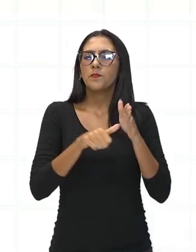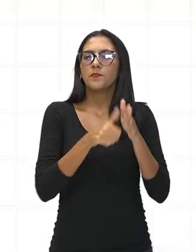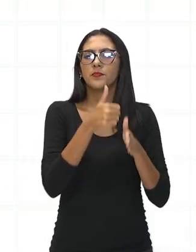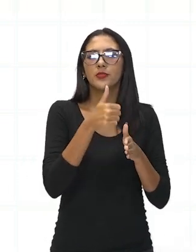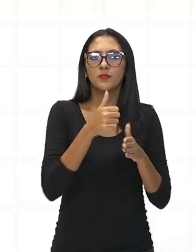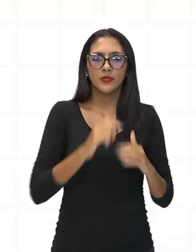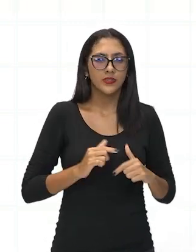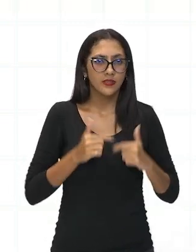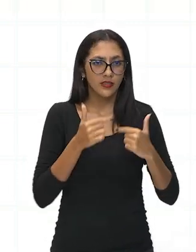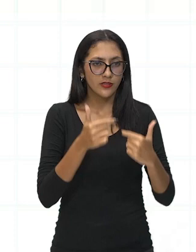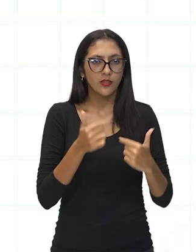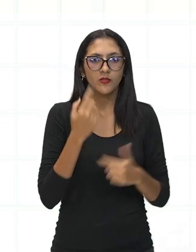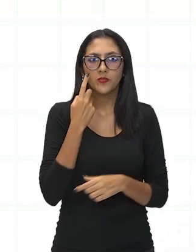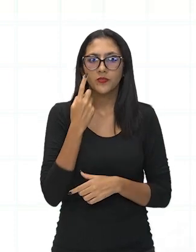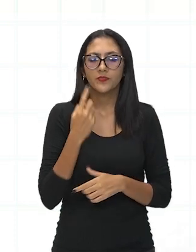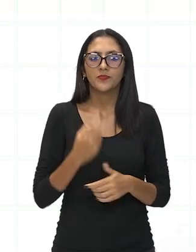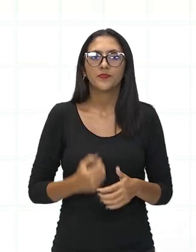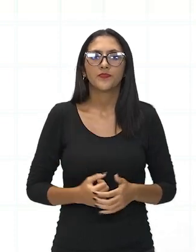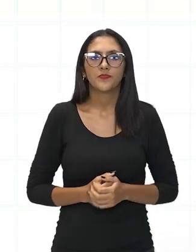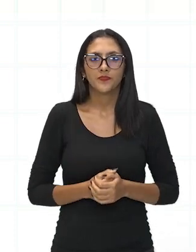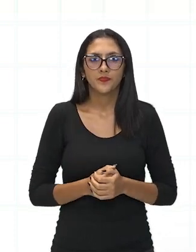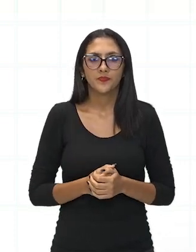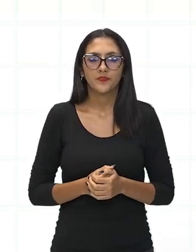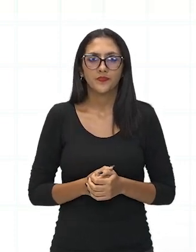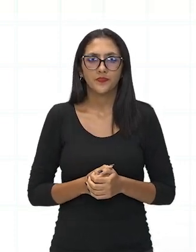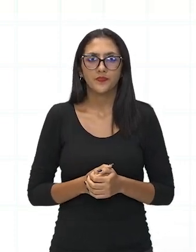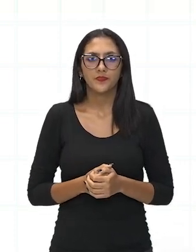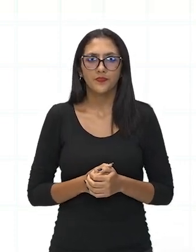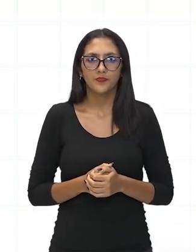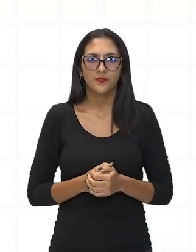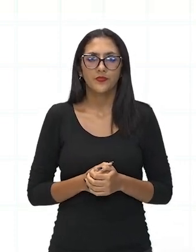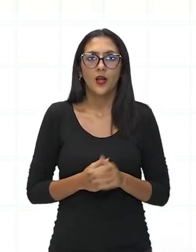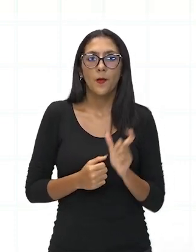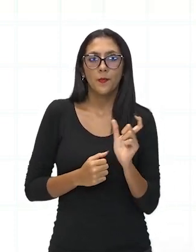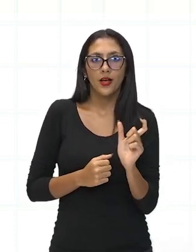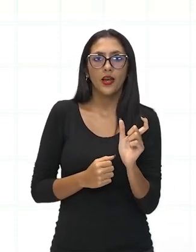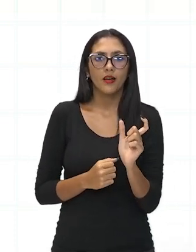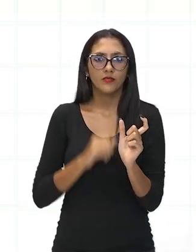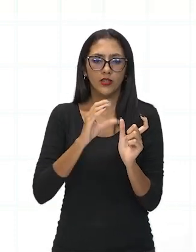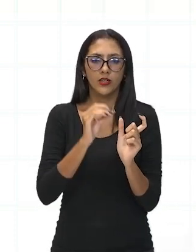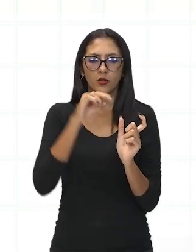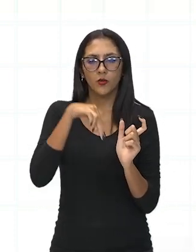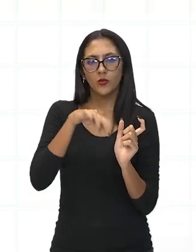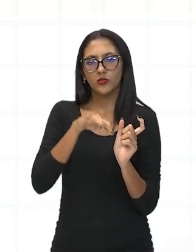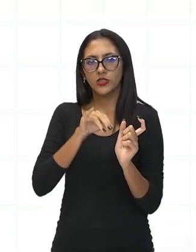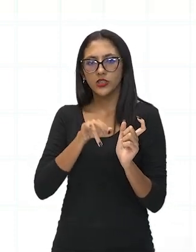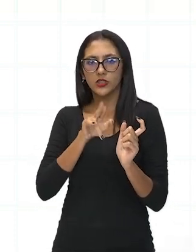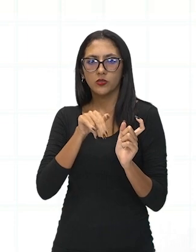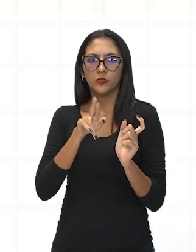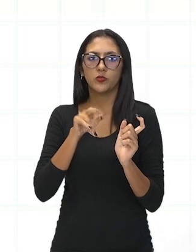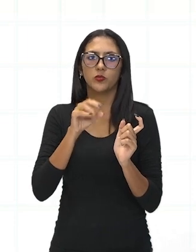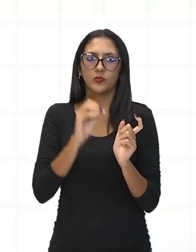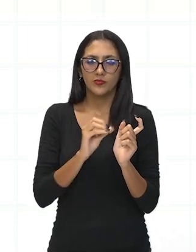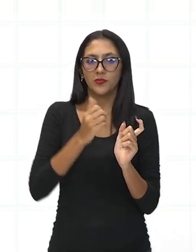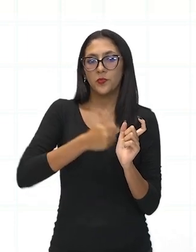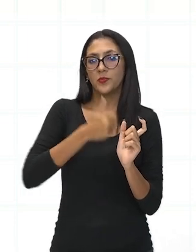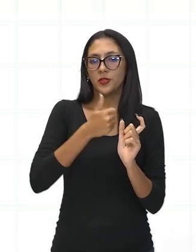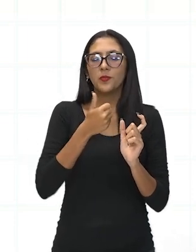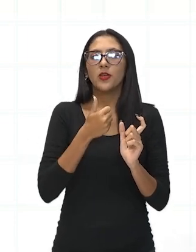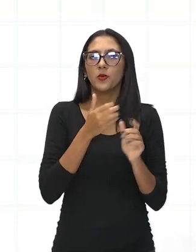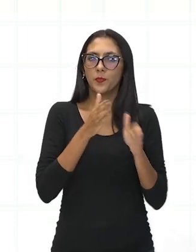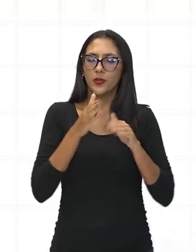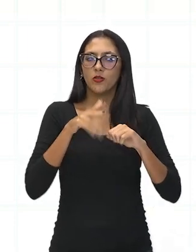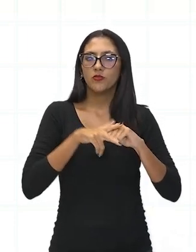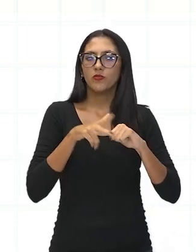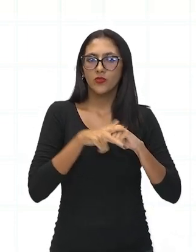começar com a primeira. Eu vou utilizar aqui o past continuous. O past continuous, toda vez que a gente utiliza